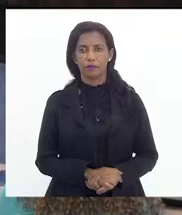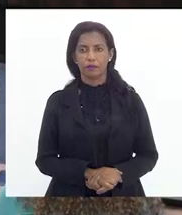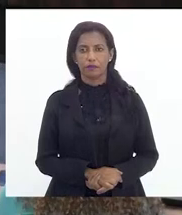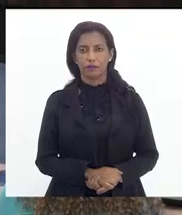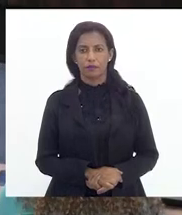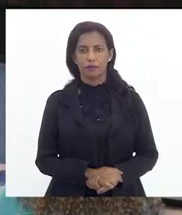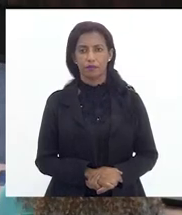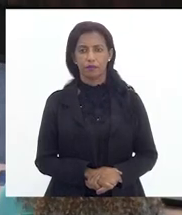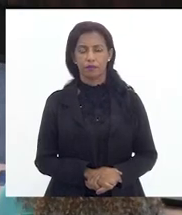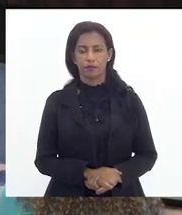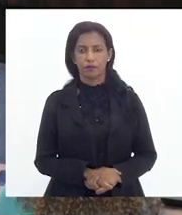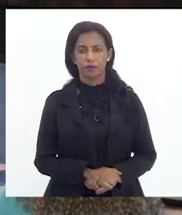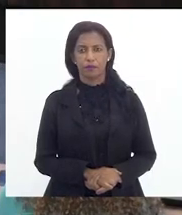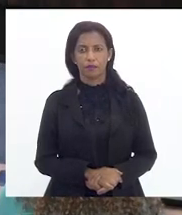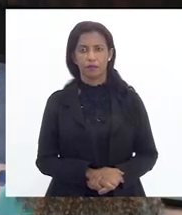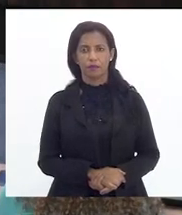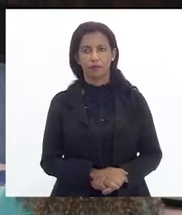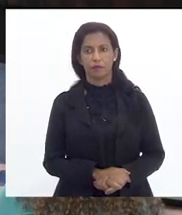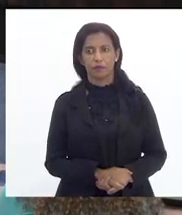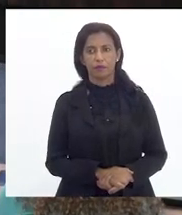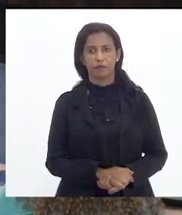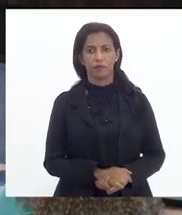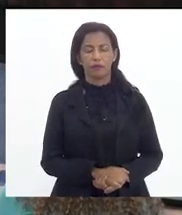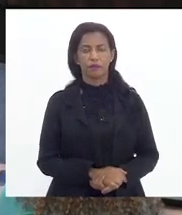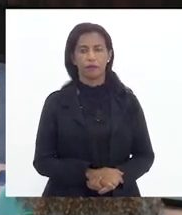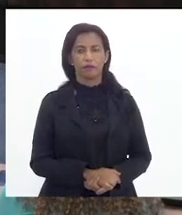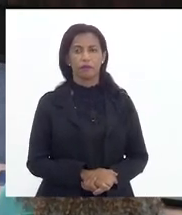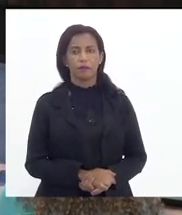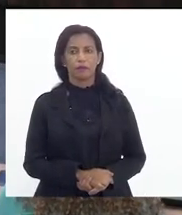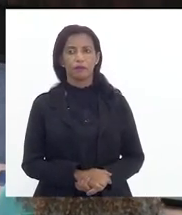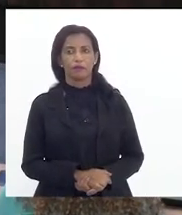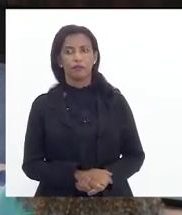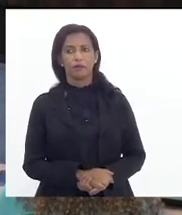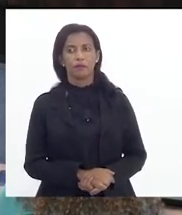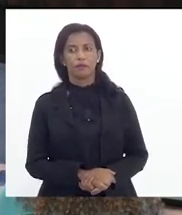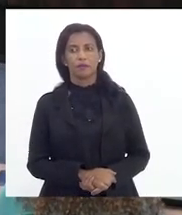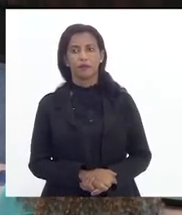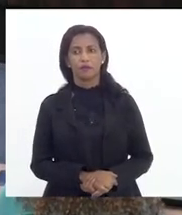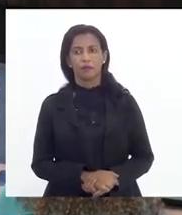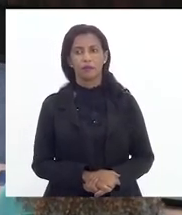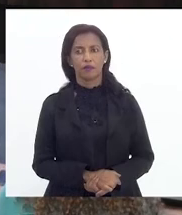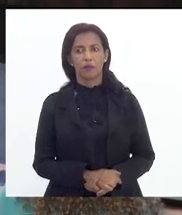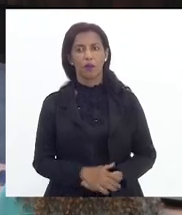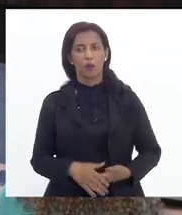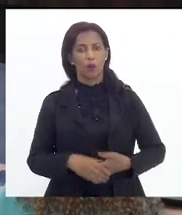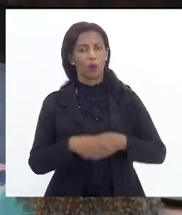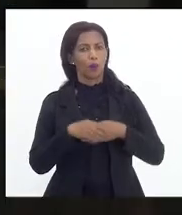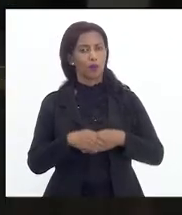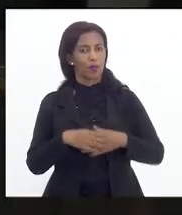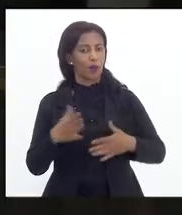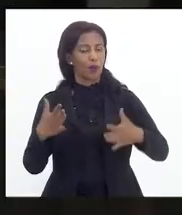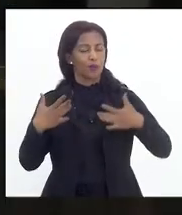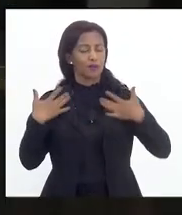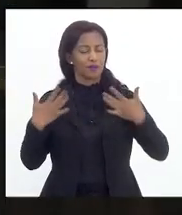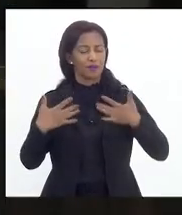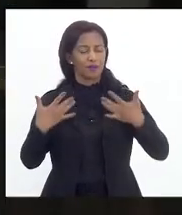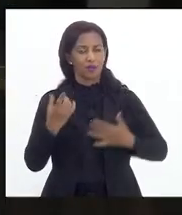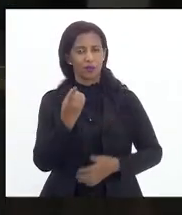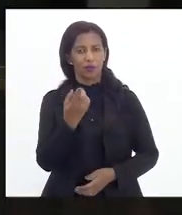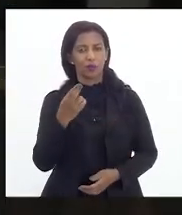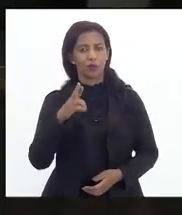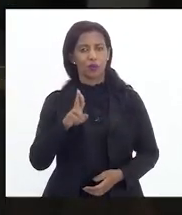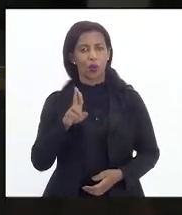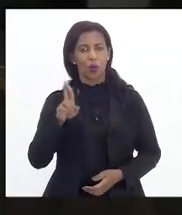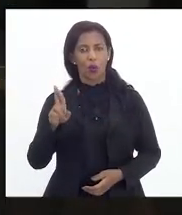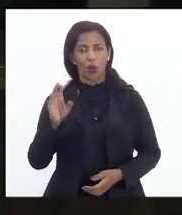E você vai deixar eu quero saudar com muita alegria e vênia meu querido amigo Dr